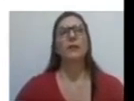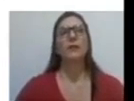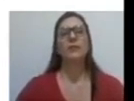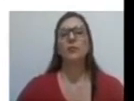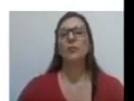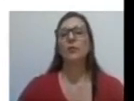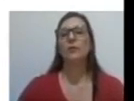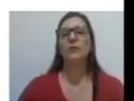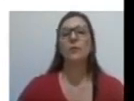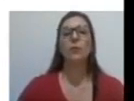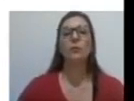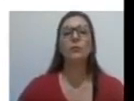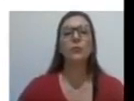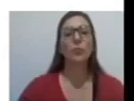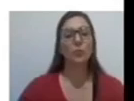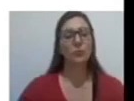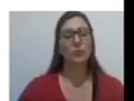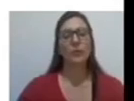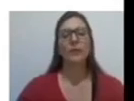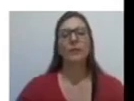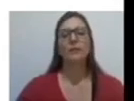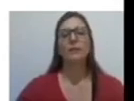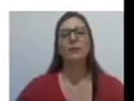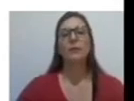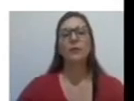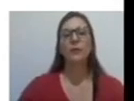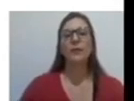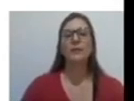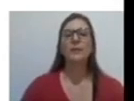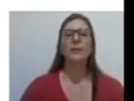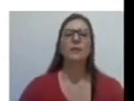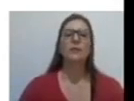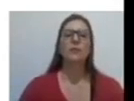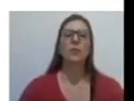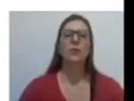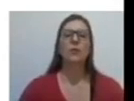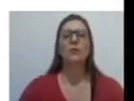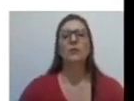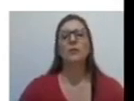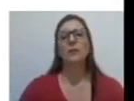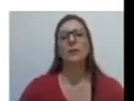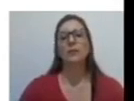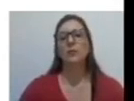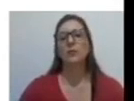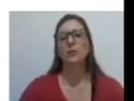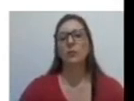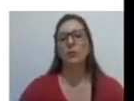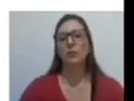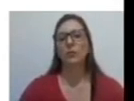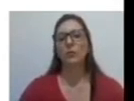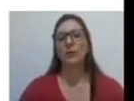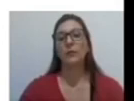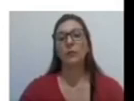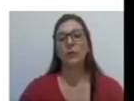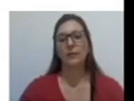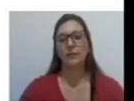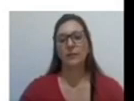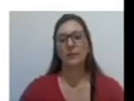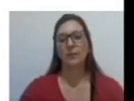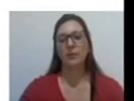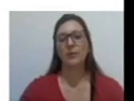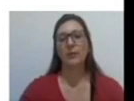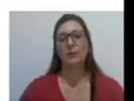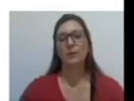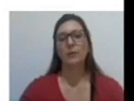ela atinge o organismo como um todo. Então, não fica restrita só ao sistema digestório, como a intolerância,